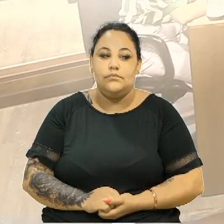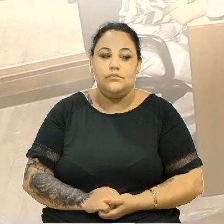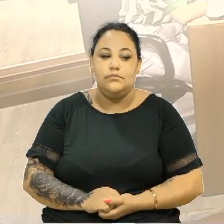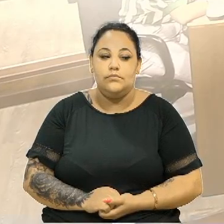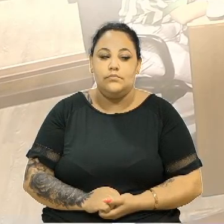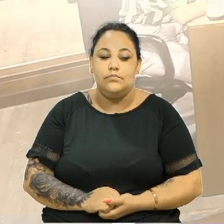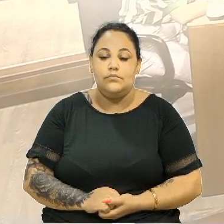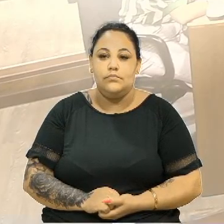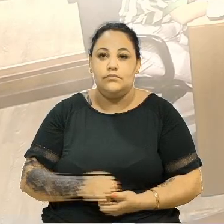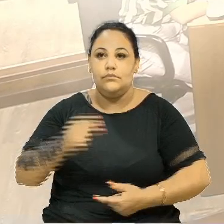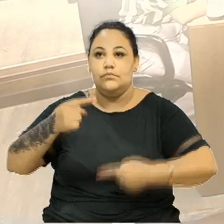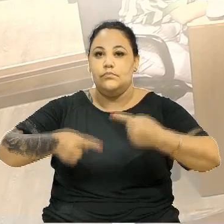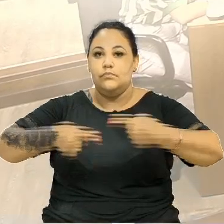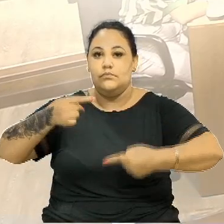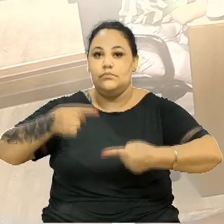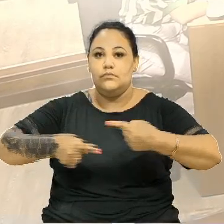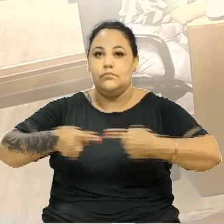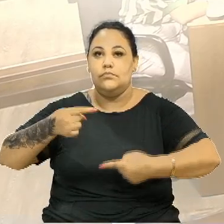Em discussão,